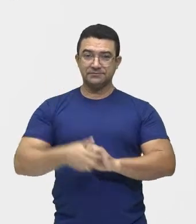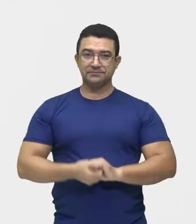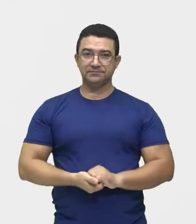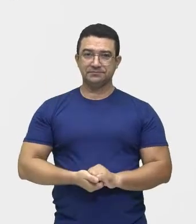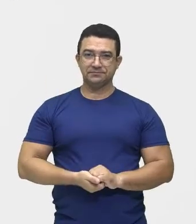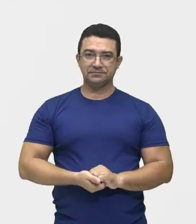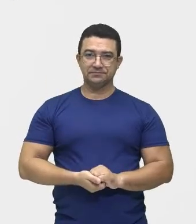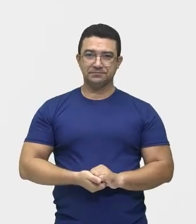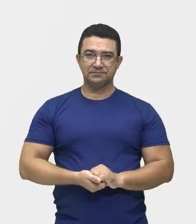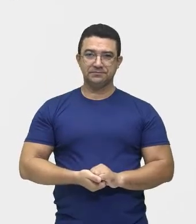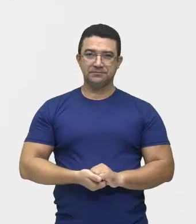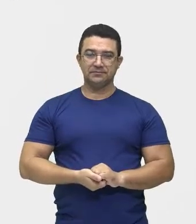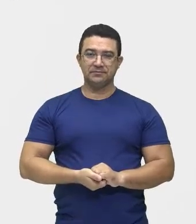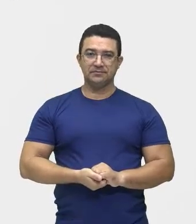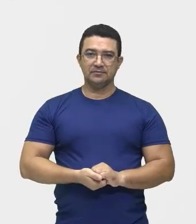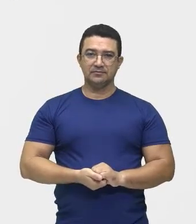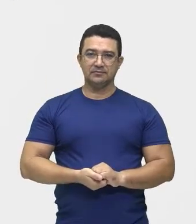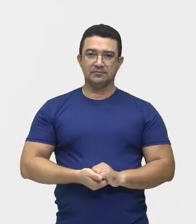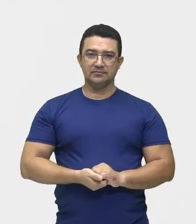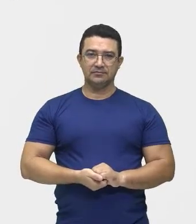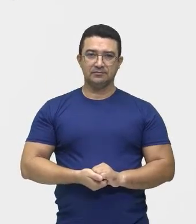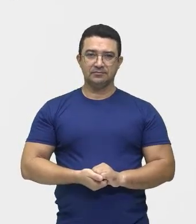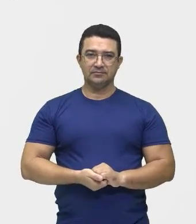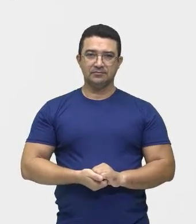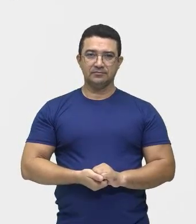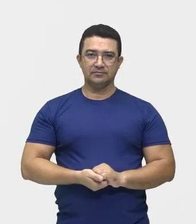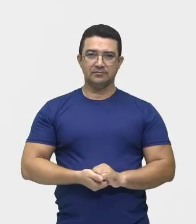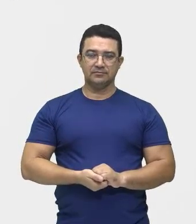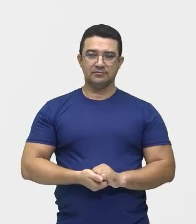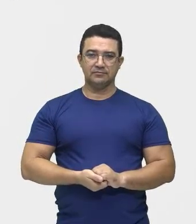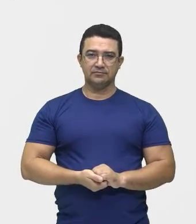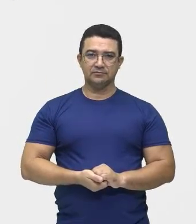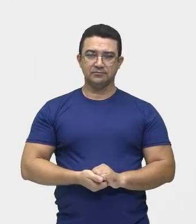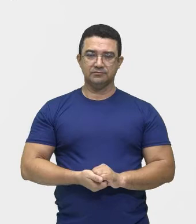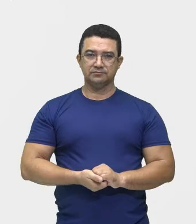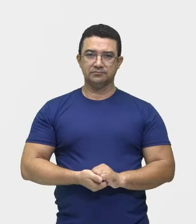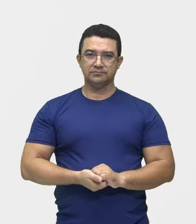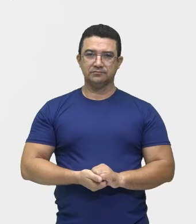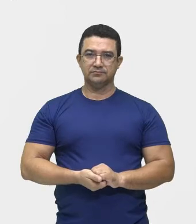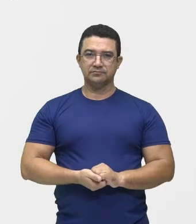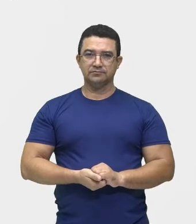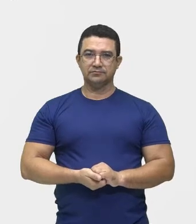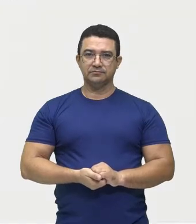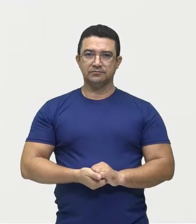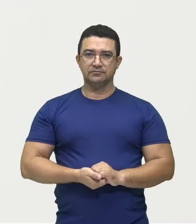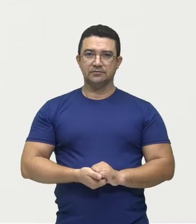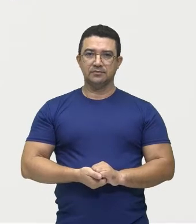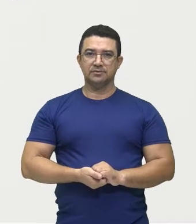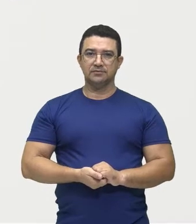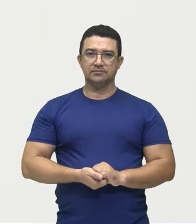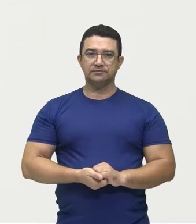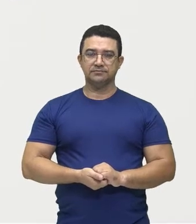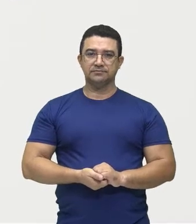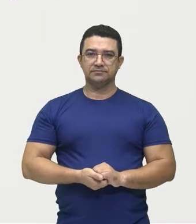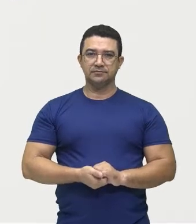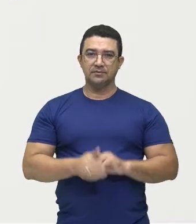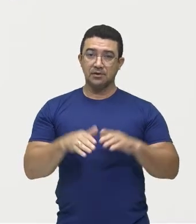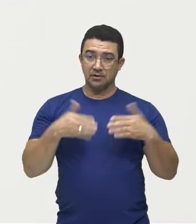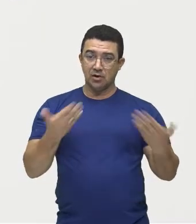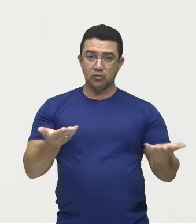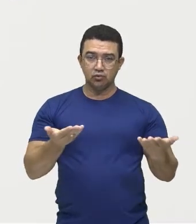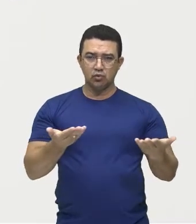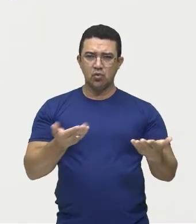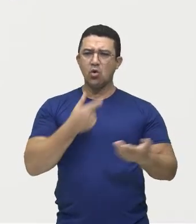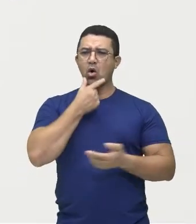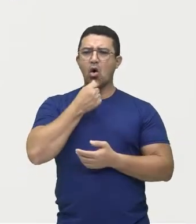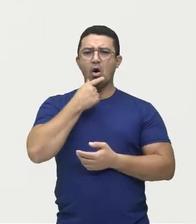A questão 22, uma questão adaptada lá do Brasil Escola também, fala o seguinte para a gente.